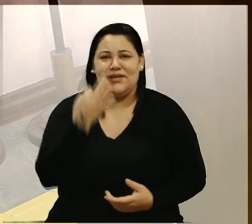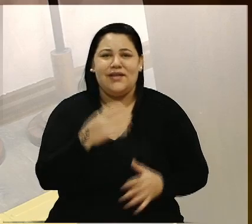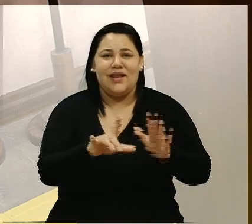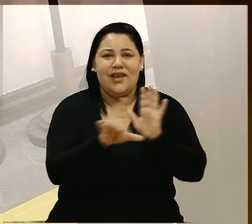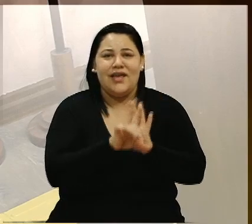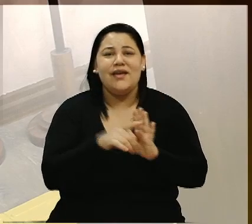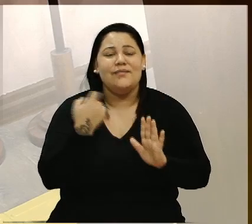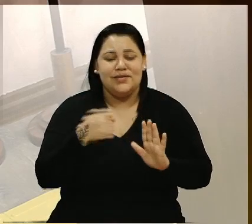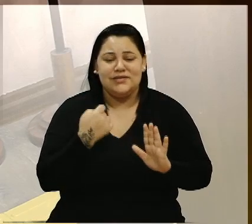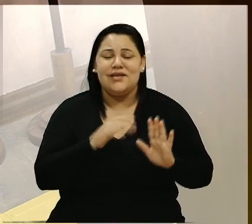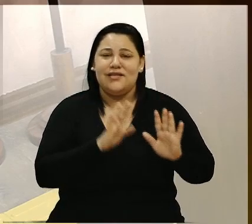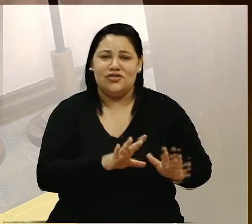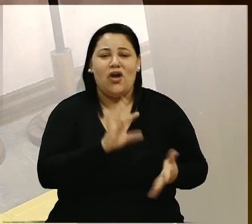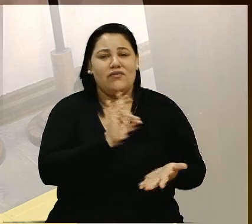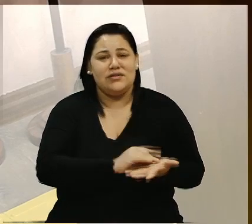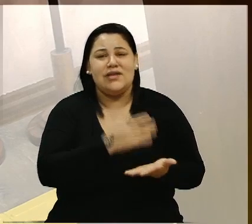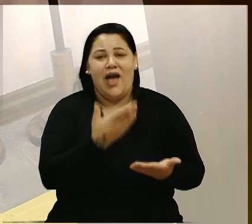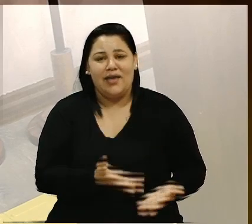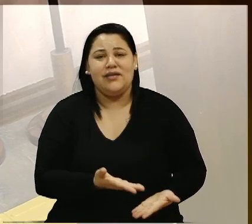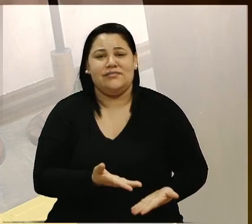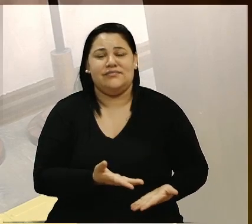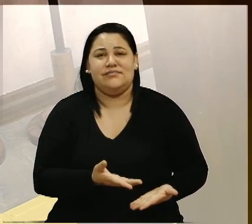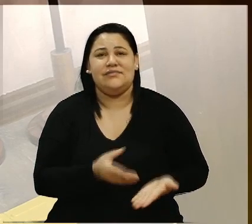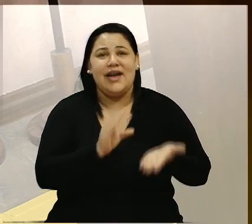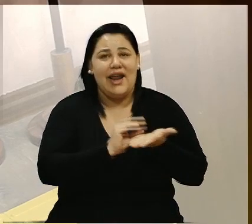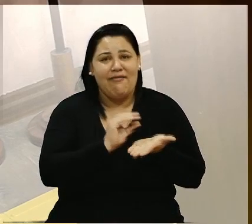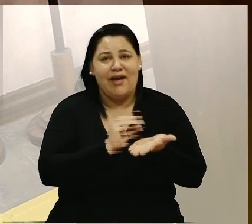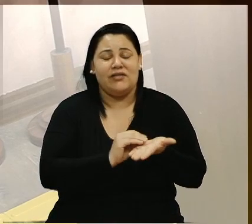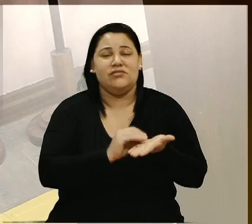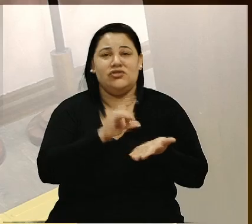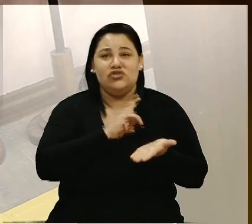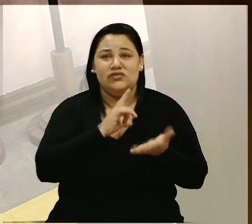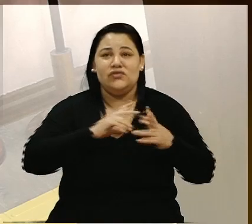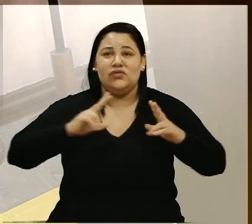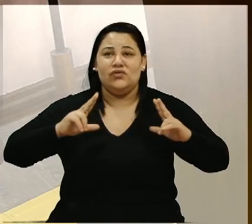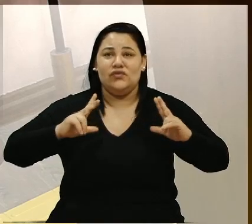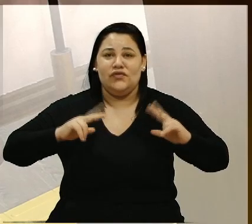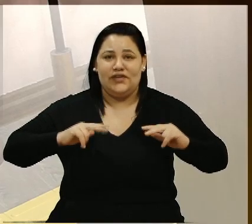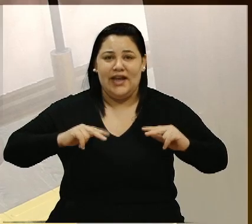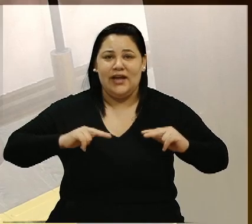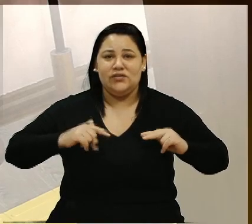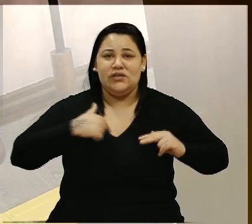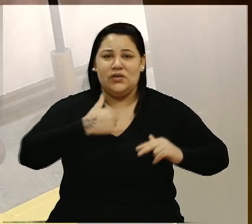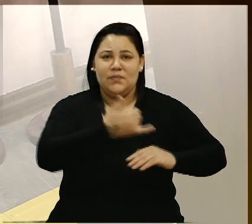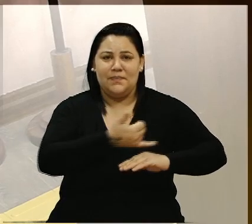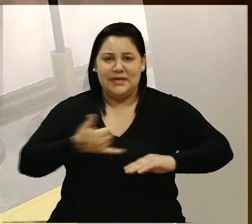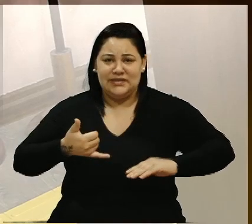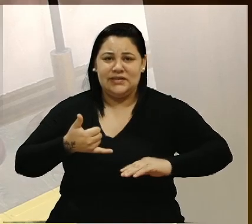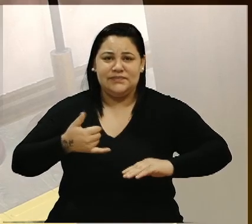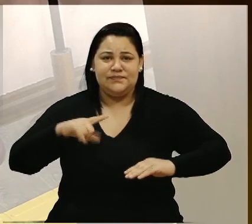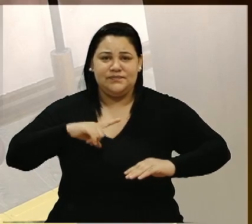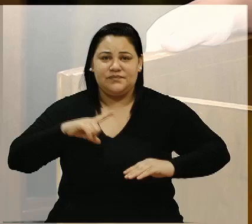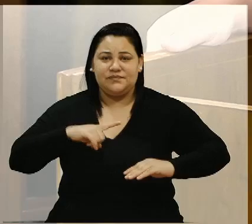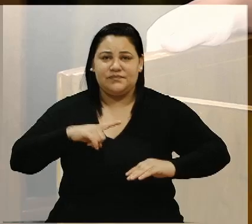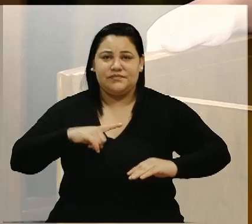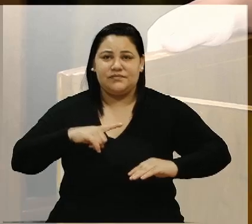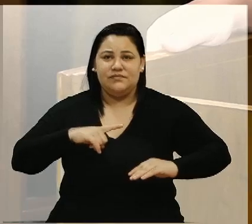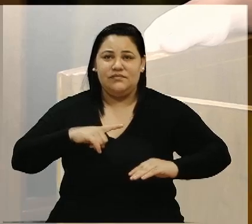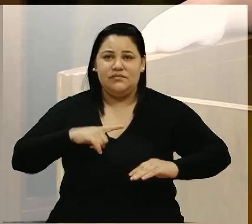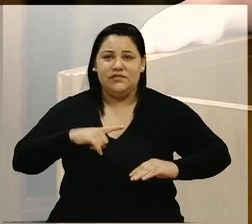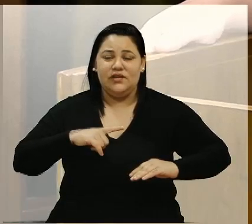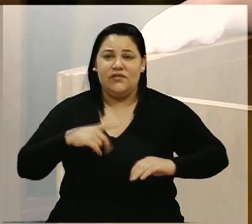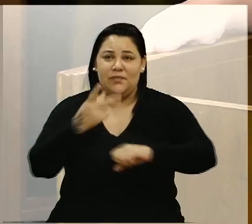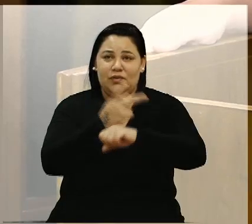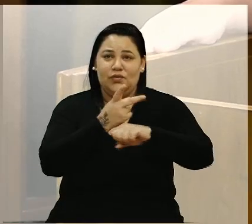ficar registrado. Eu tive no feriado, eu passei e dei várias voltas lá por dentro, que até estava achando lá